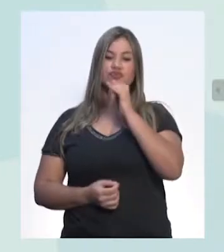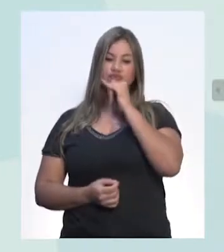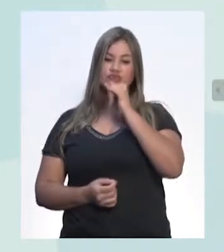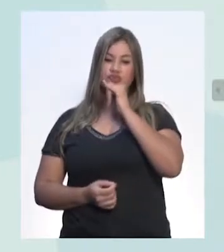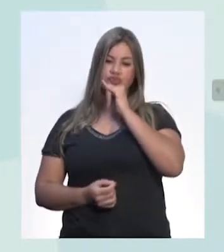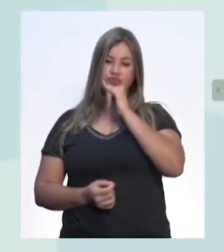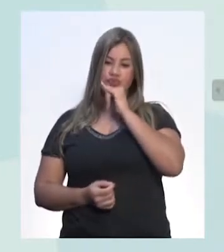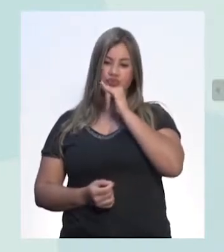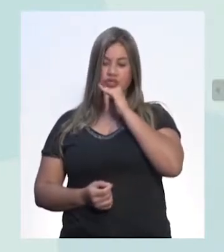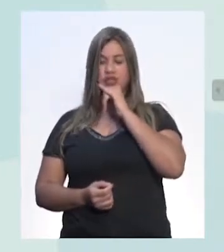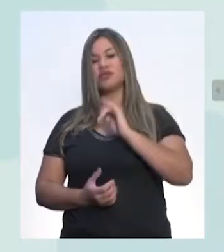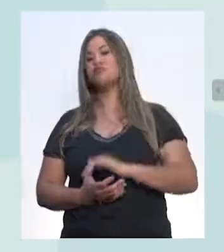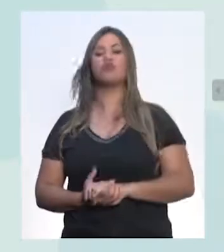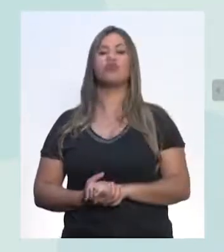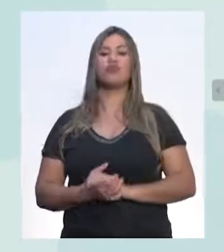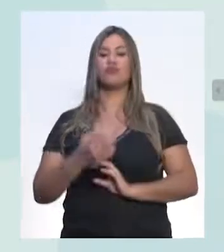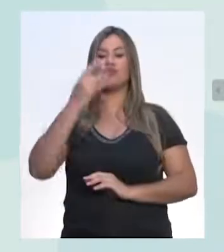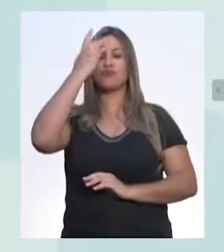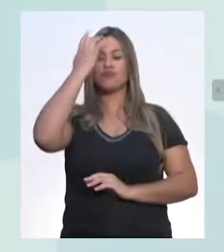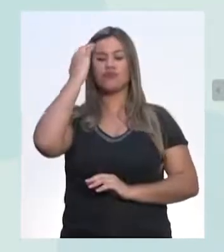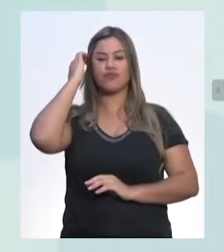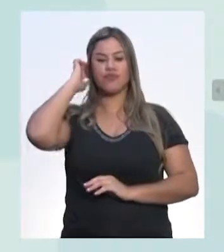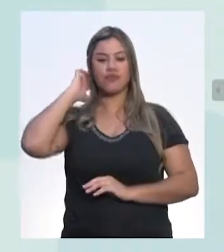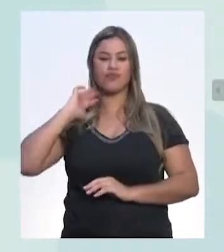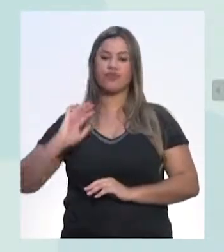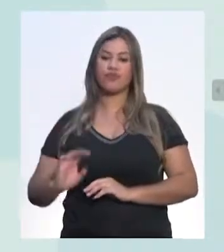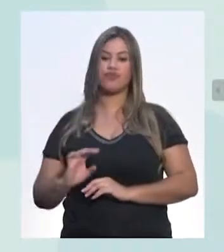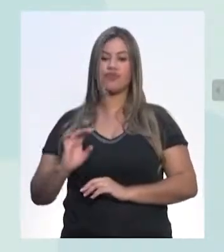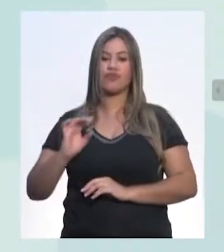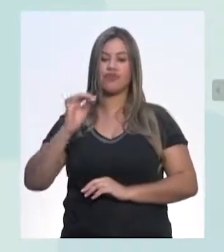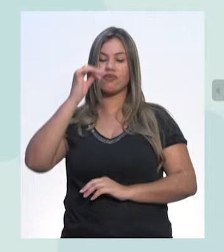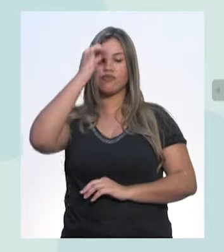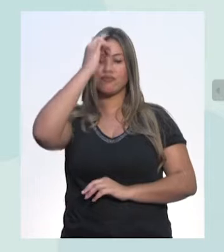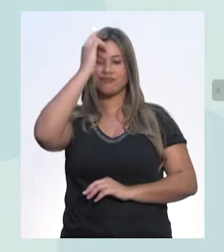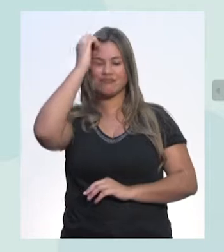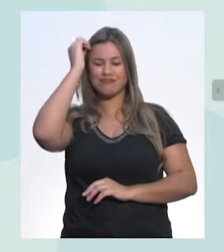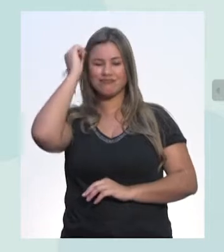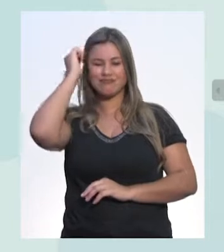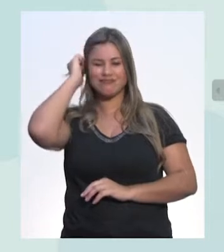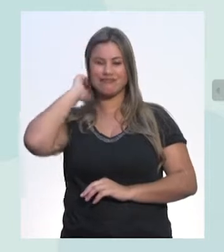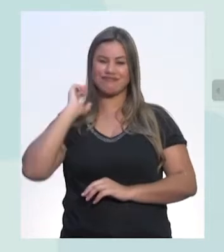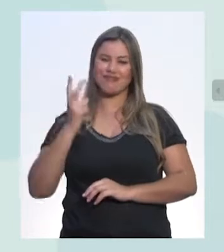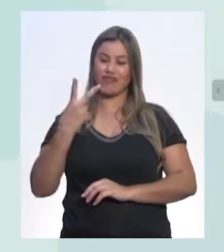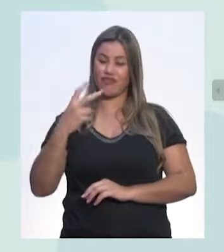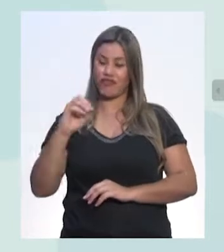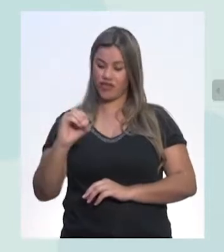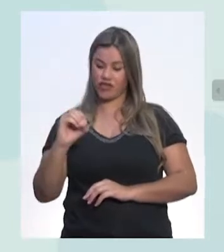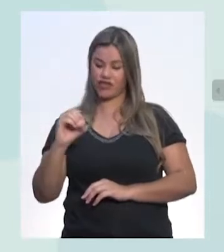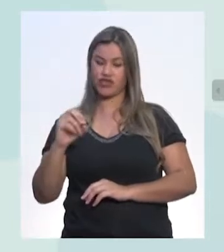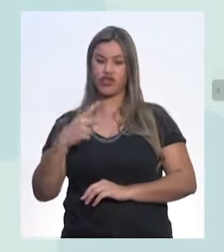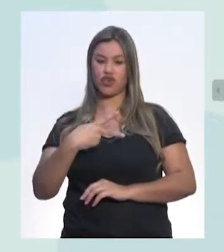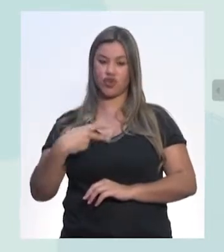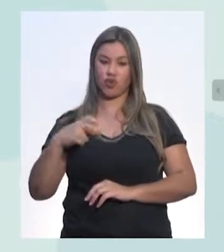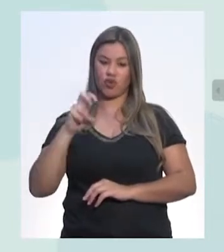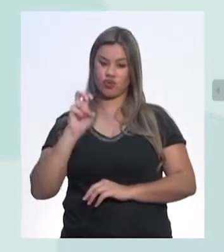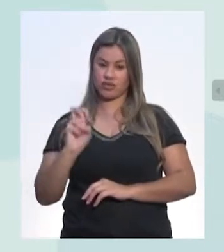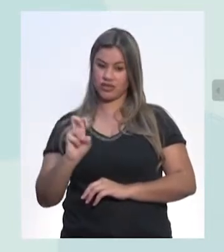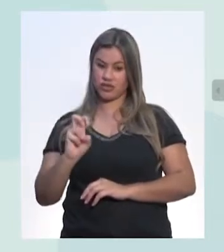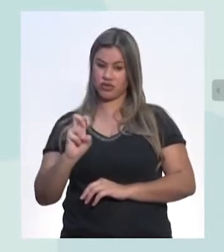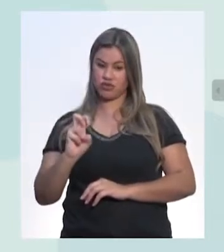se ele, vou até colocar aqui o de baixo, 20 igual, se ele acertou 5, que é o